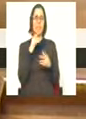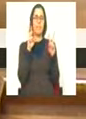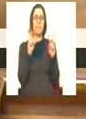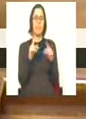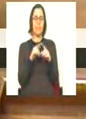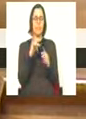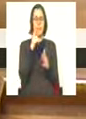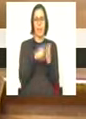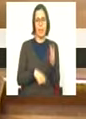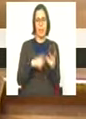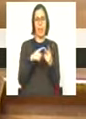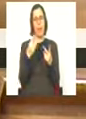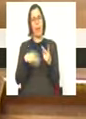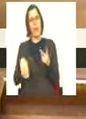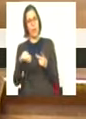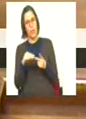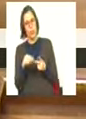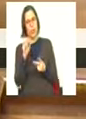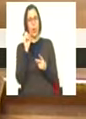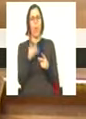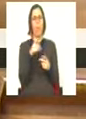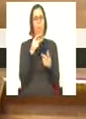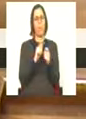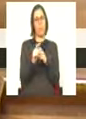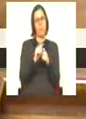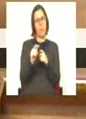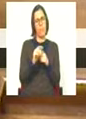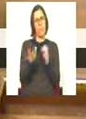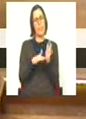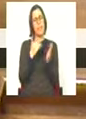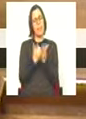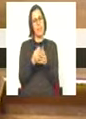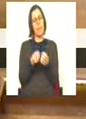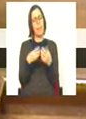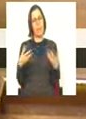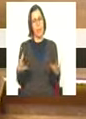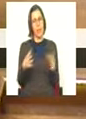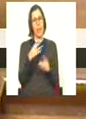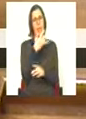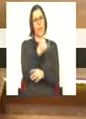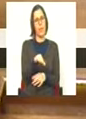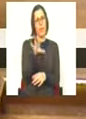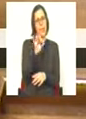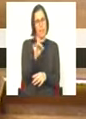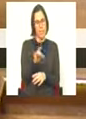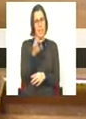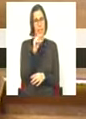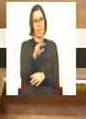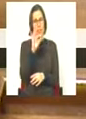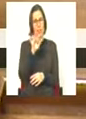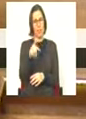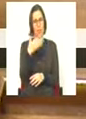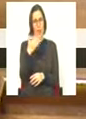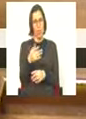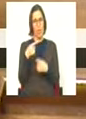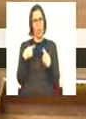Chamem-se eles impostos, adicionais ou contribuições. Foi sempre a crescer. 2016,